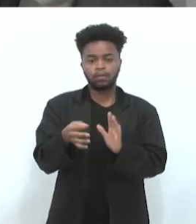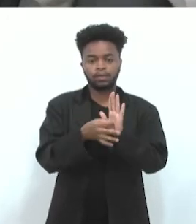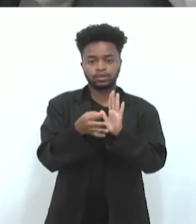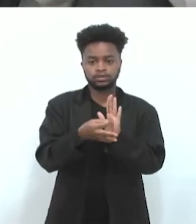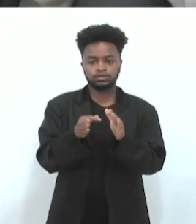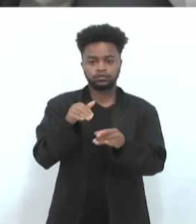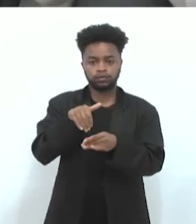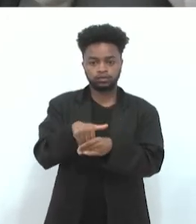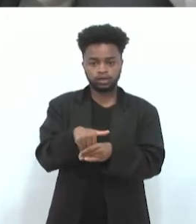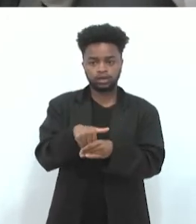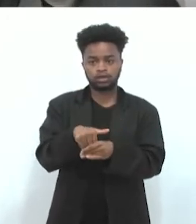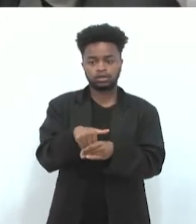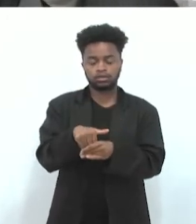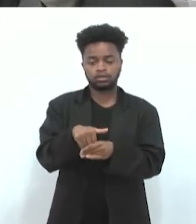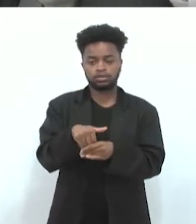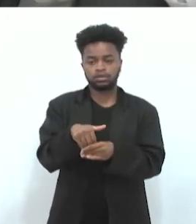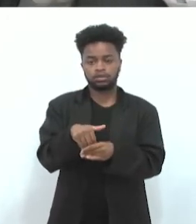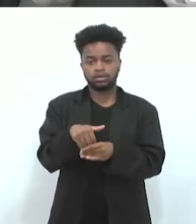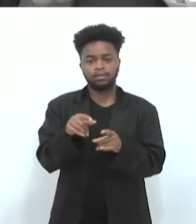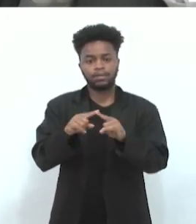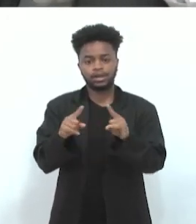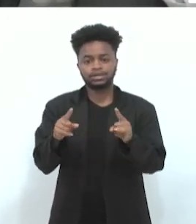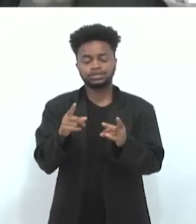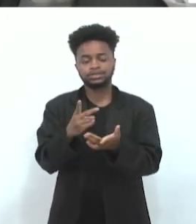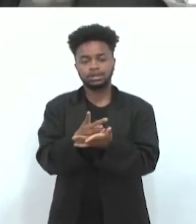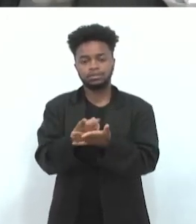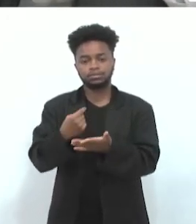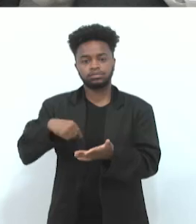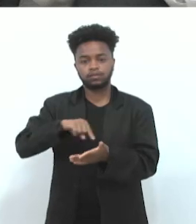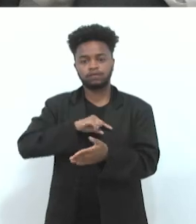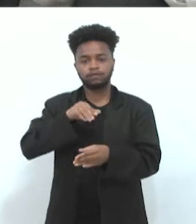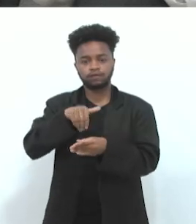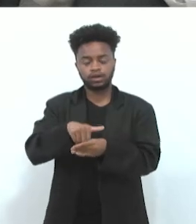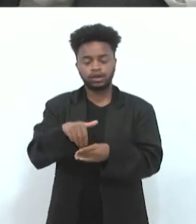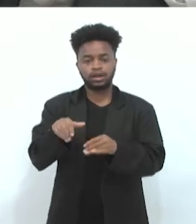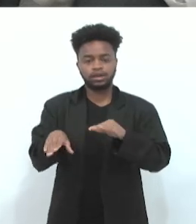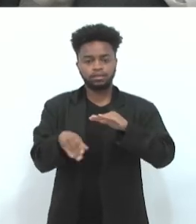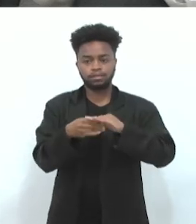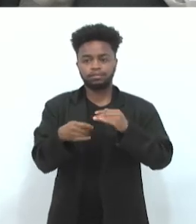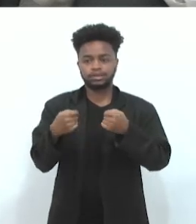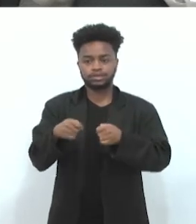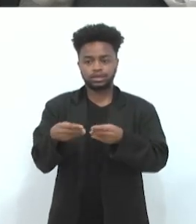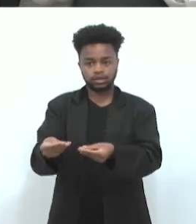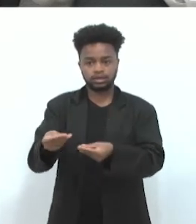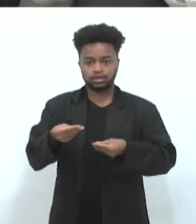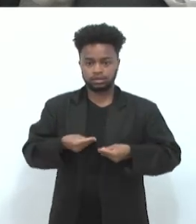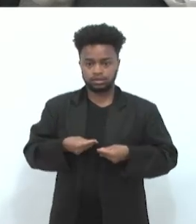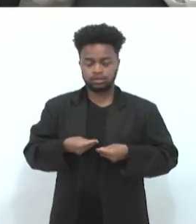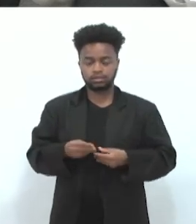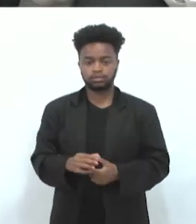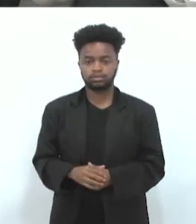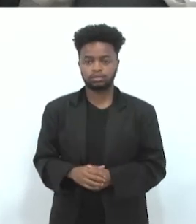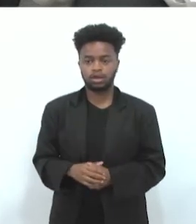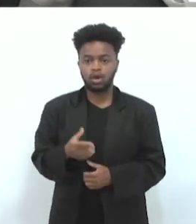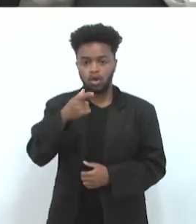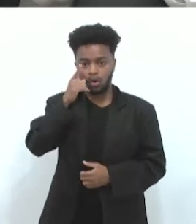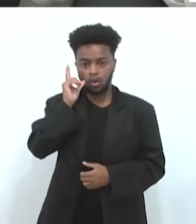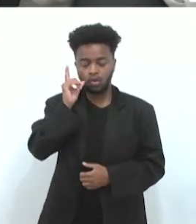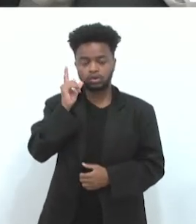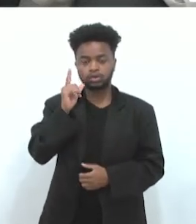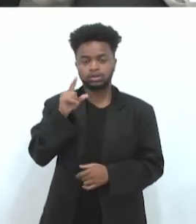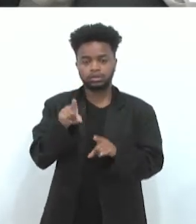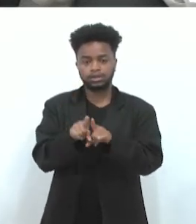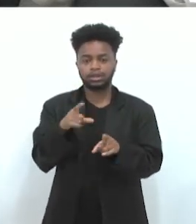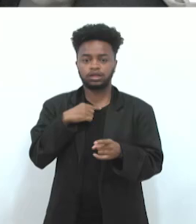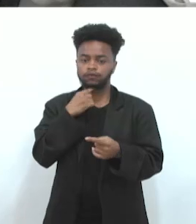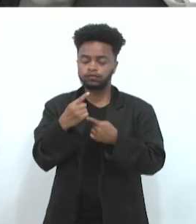vota outro parecer. O presidente sempre vota, e todas as emendas têm que voltar para cá. Ontem eu estava, até no plenário, estava numa dúvida, porque me